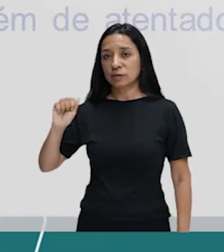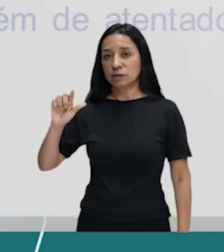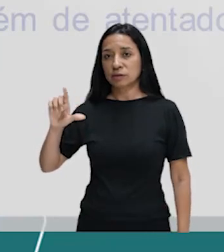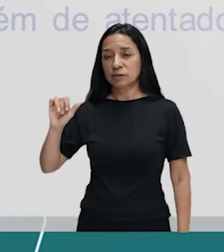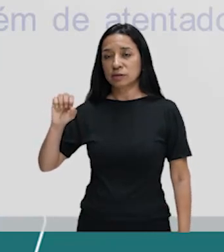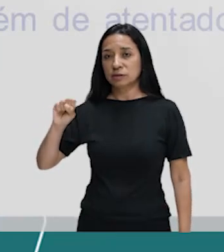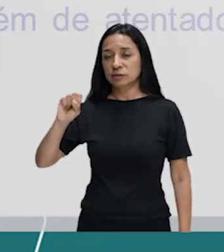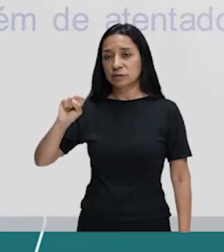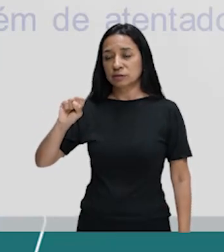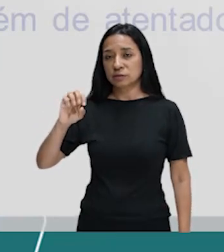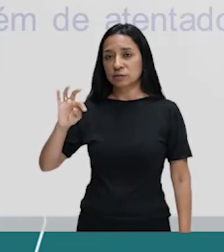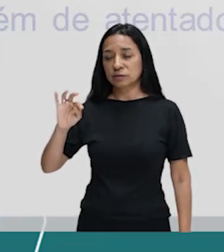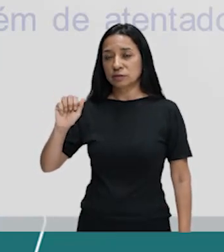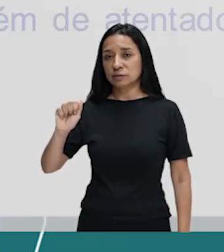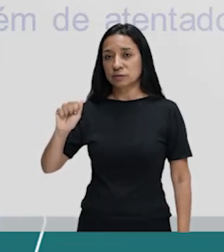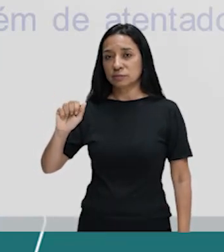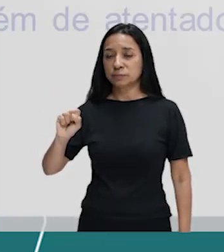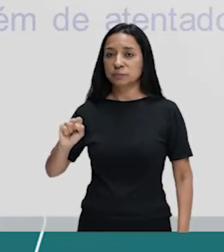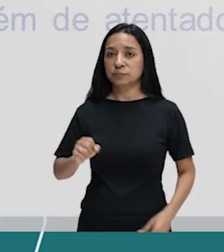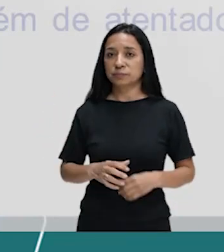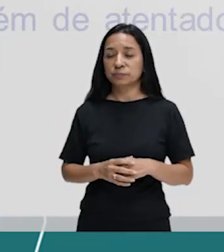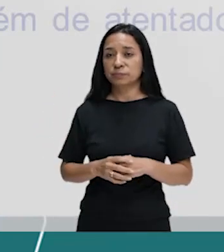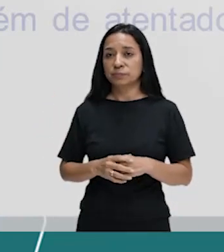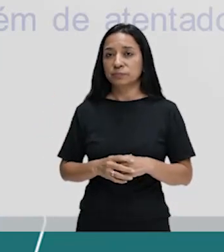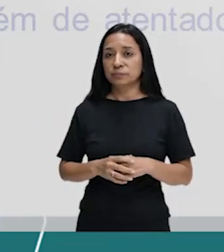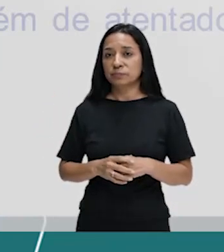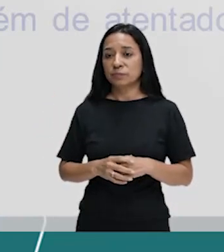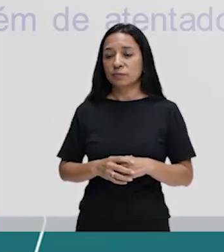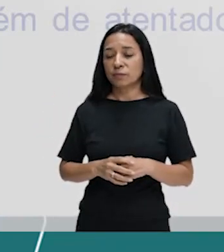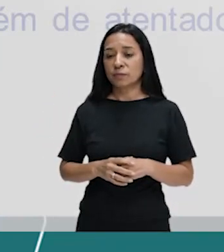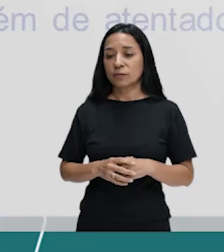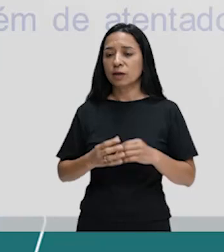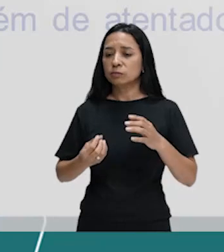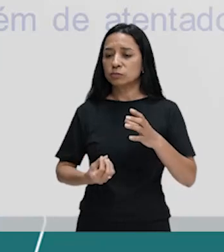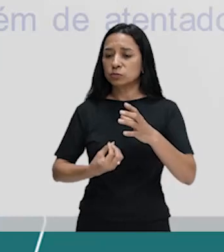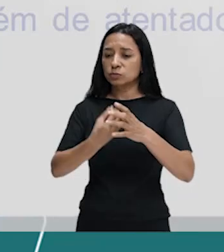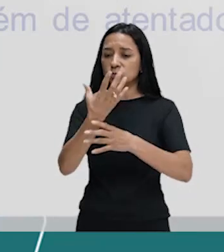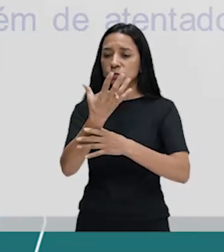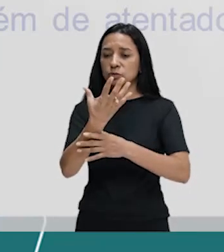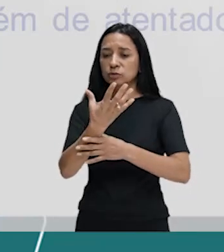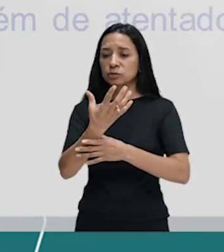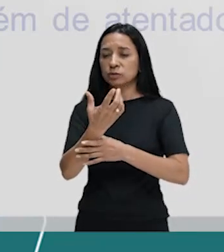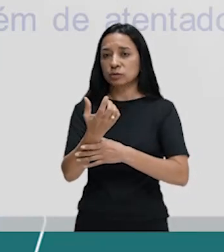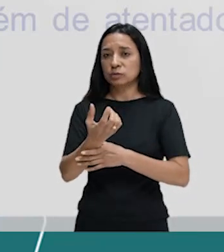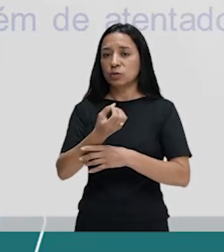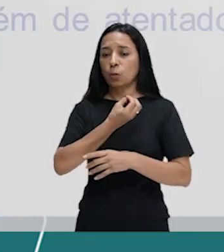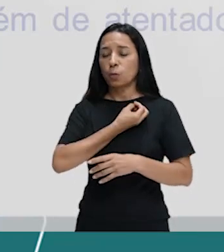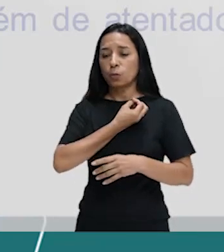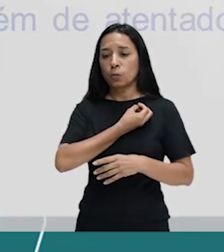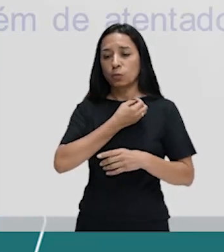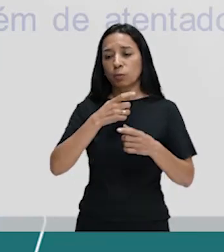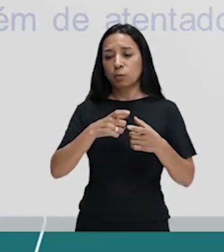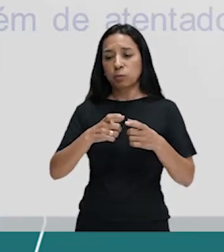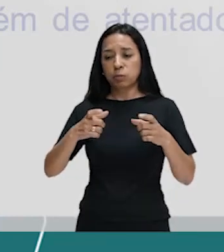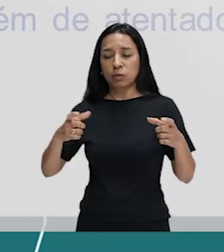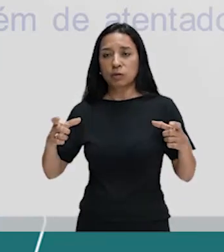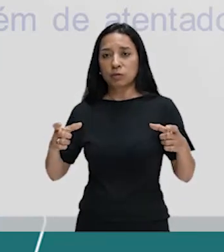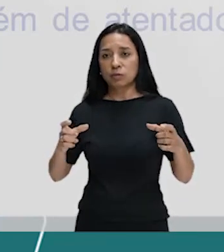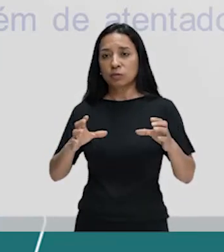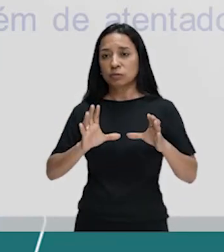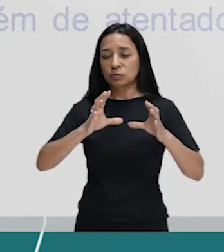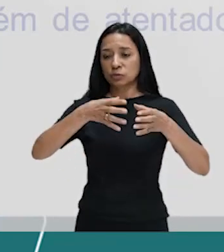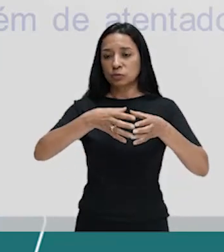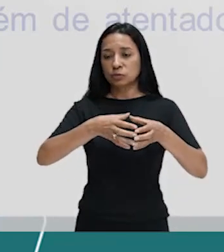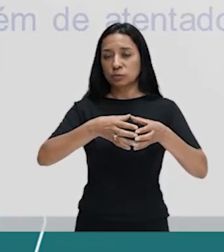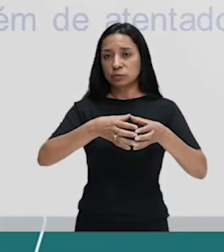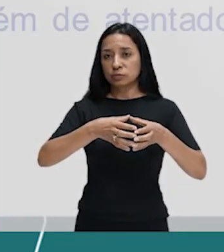no Iraque, no Afeganistão, no Oriente Médio, vai fazer surgir um número maior de grupos fundamentalistas, como é o